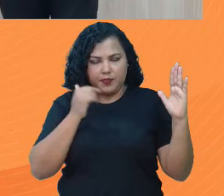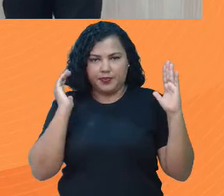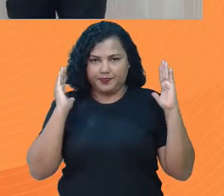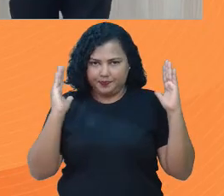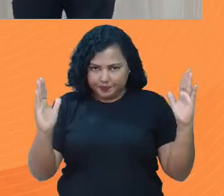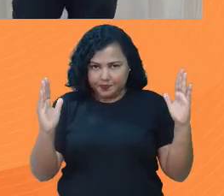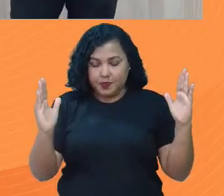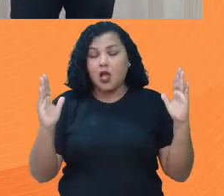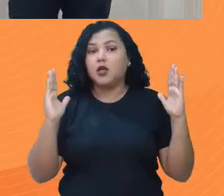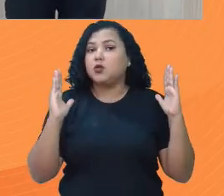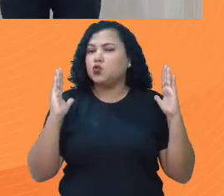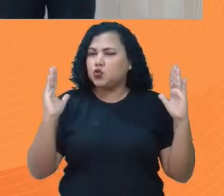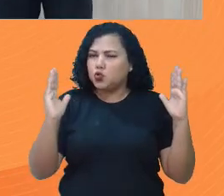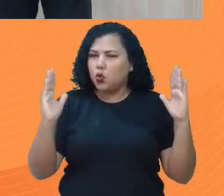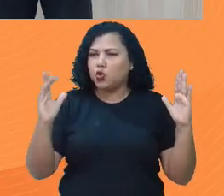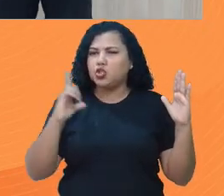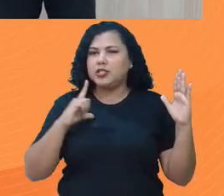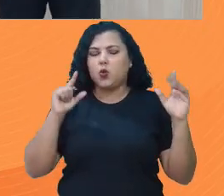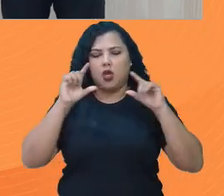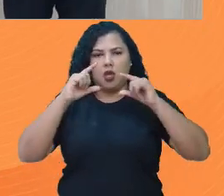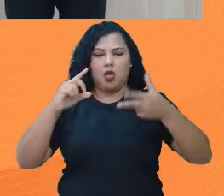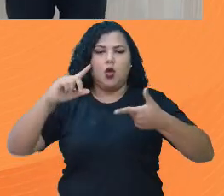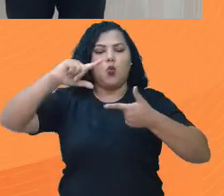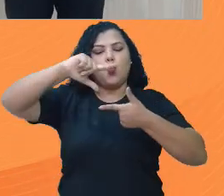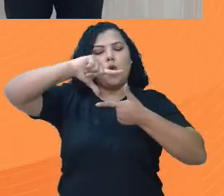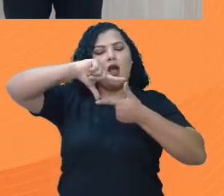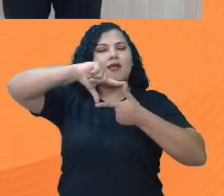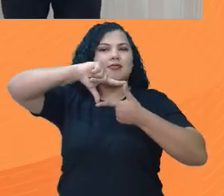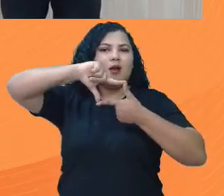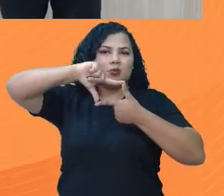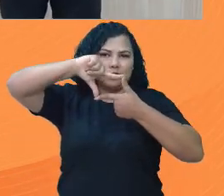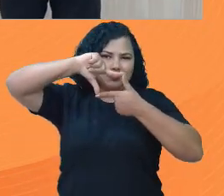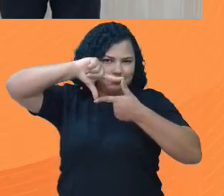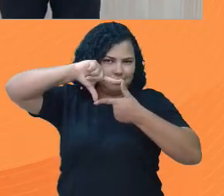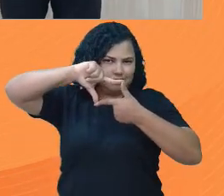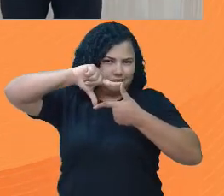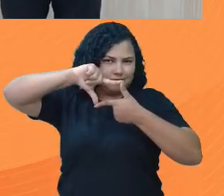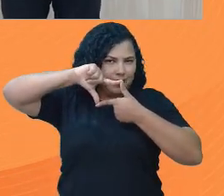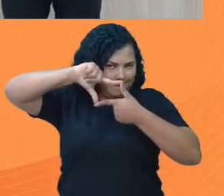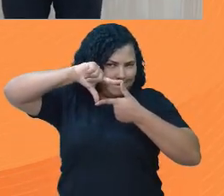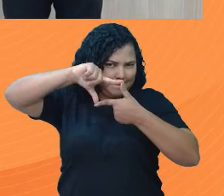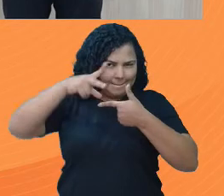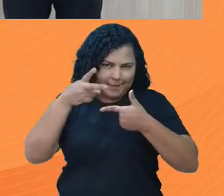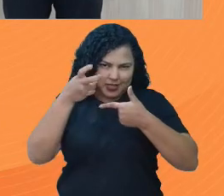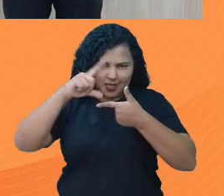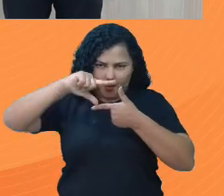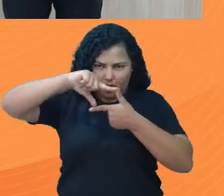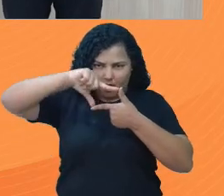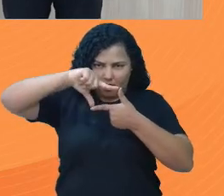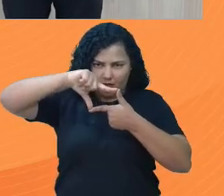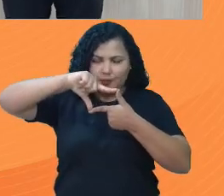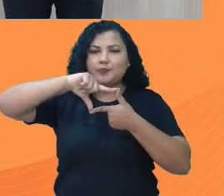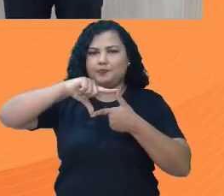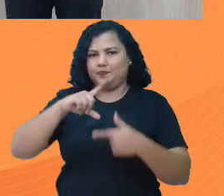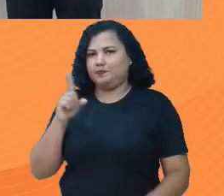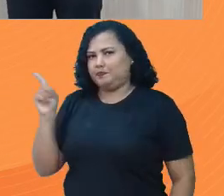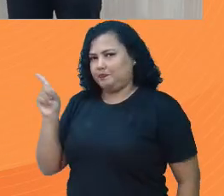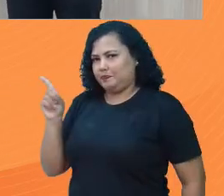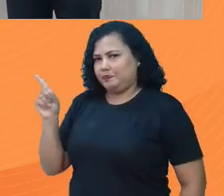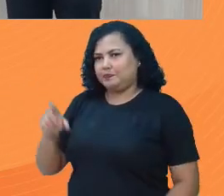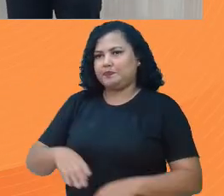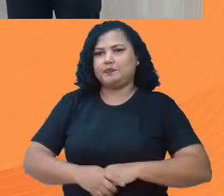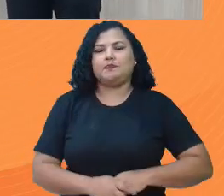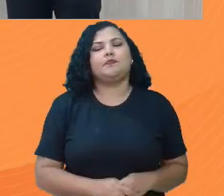2 tracinhos, eu tenho aí um retângulo imaginário. Estão vendo o retângulo imaginário aí que eu coloquei de vermelhinho, certo? Eu tenho aí